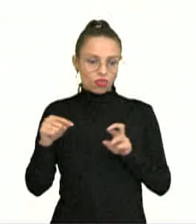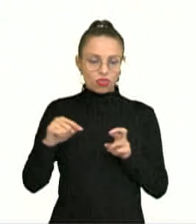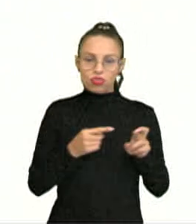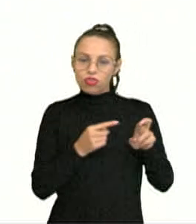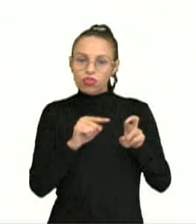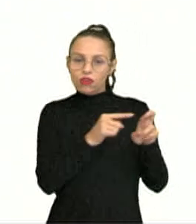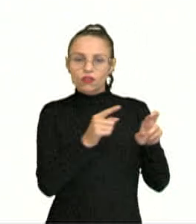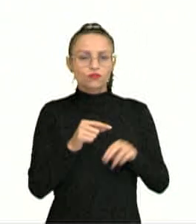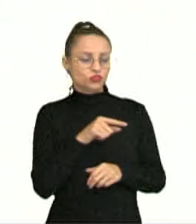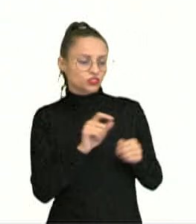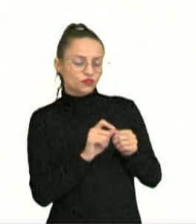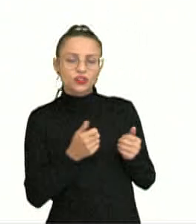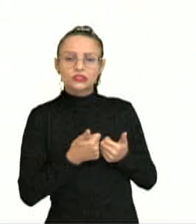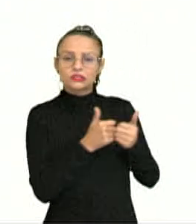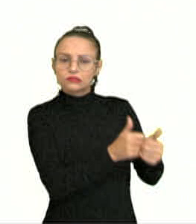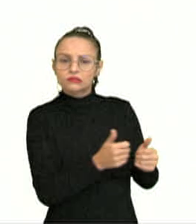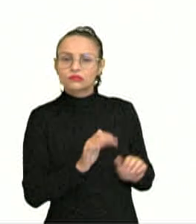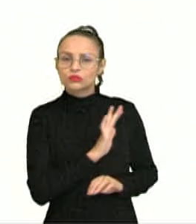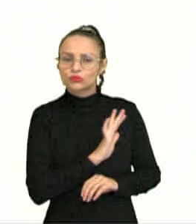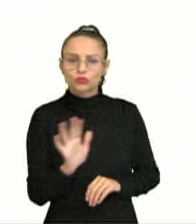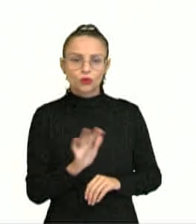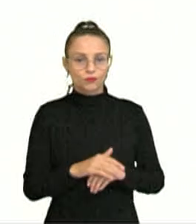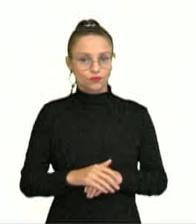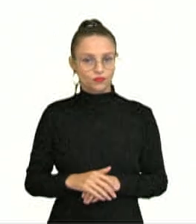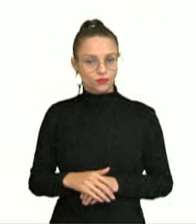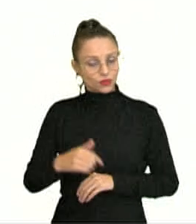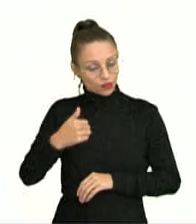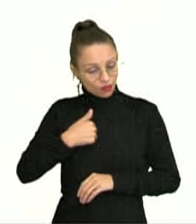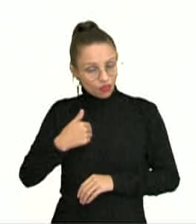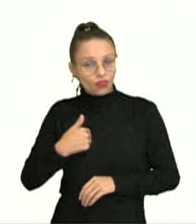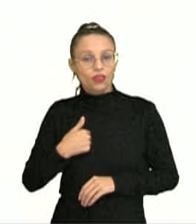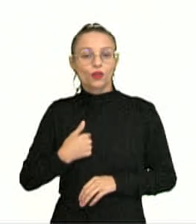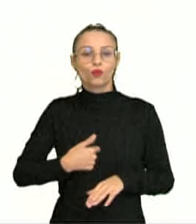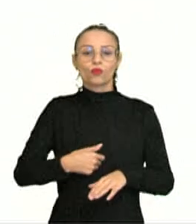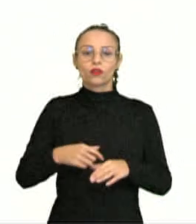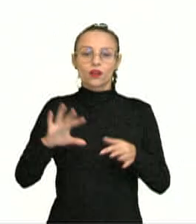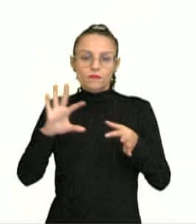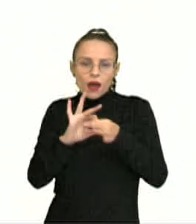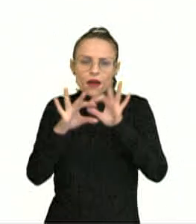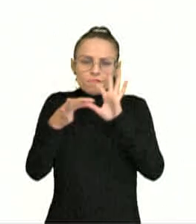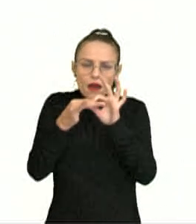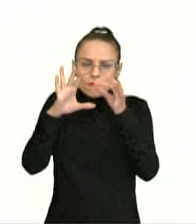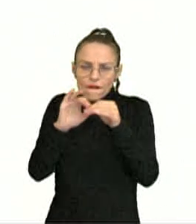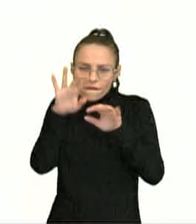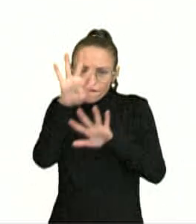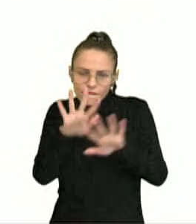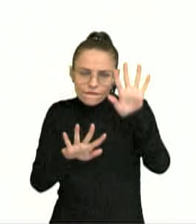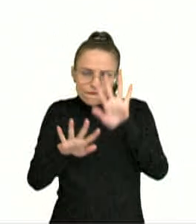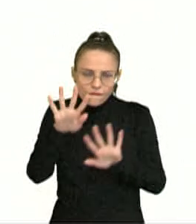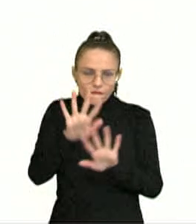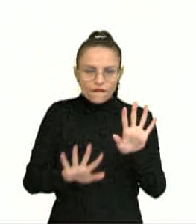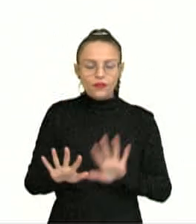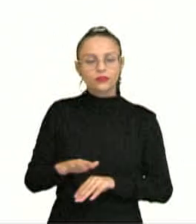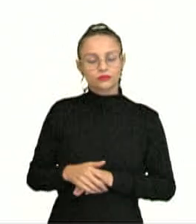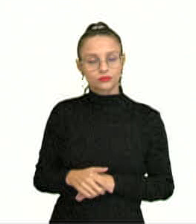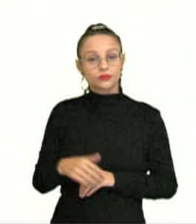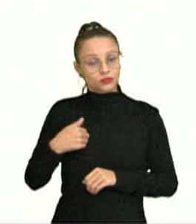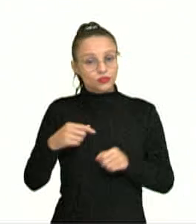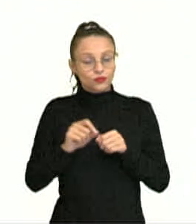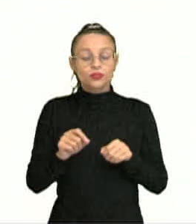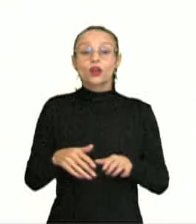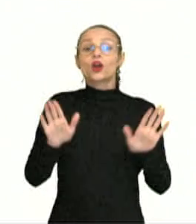o trabalho obscuro e ínfimo. Eu é que prendo, ligo e ajunto. Estavam nisso quando a